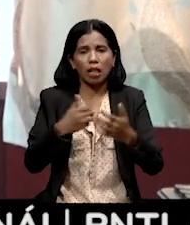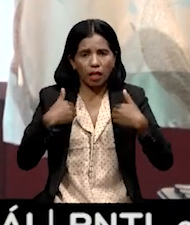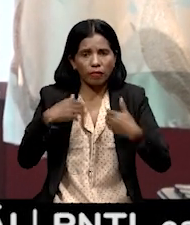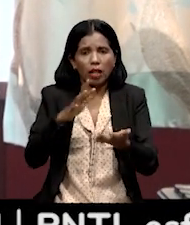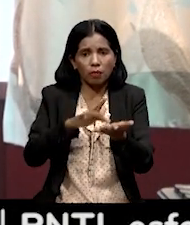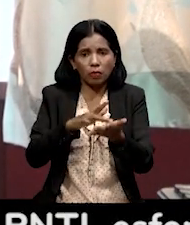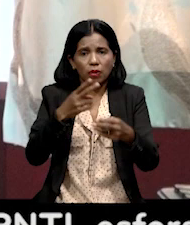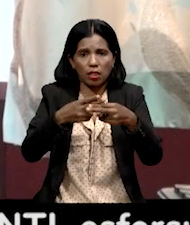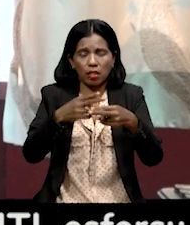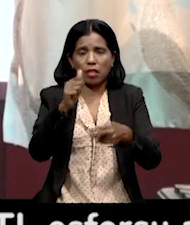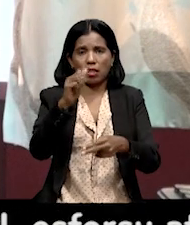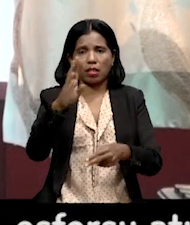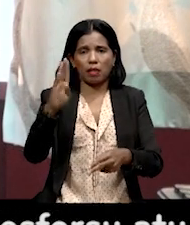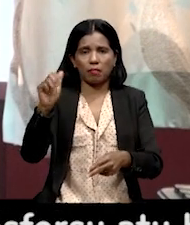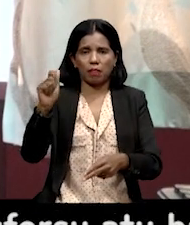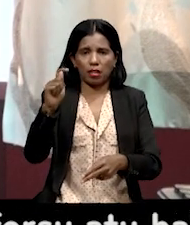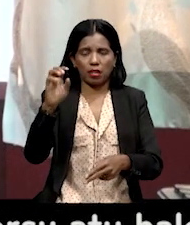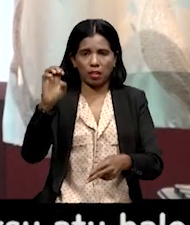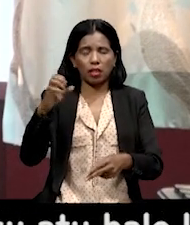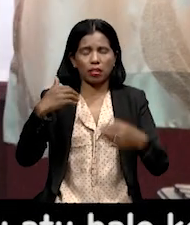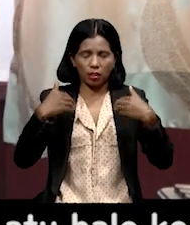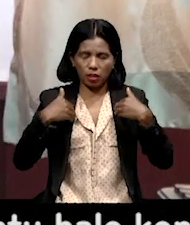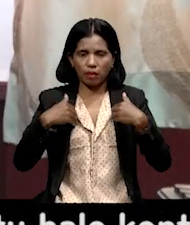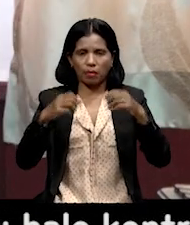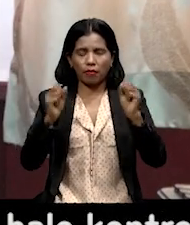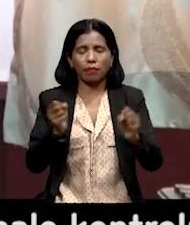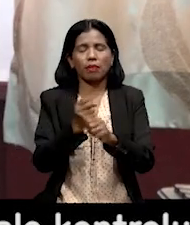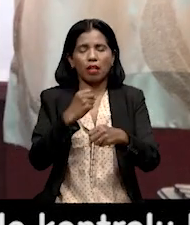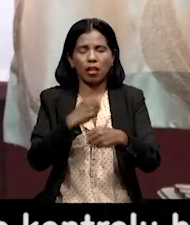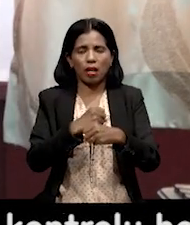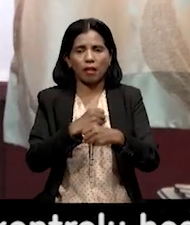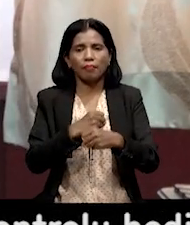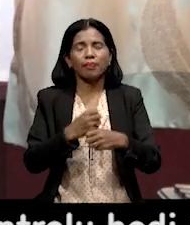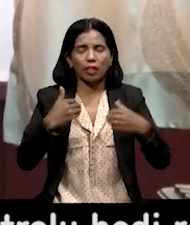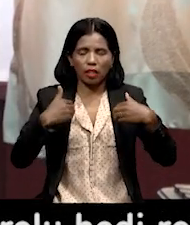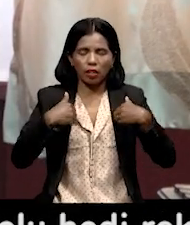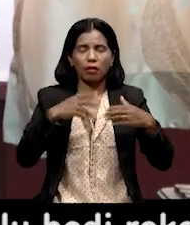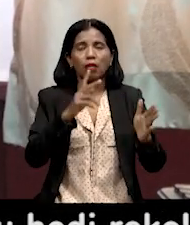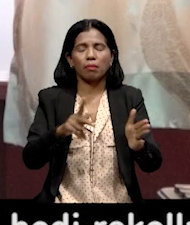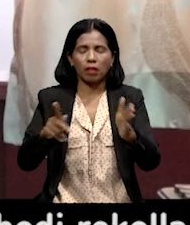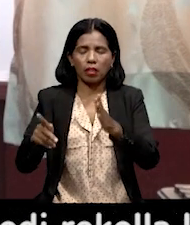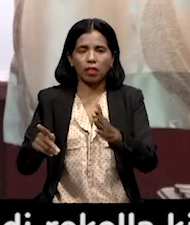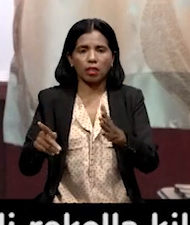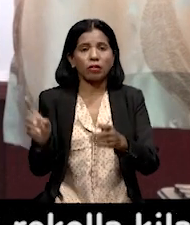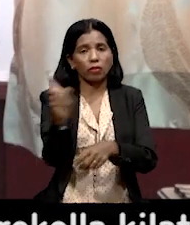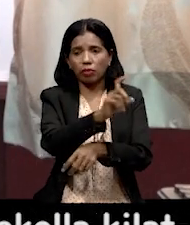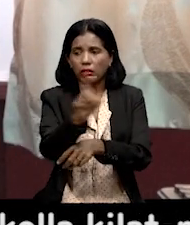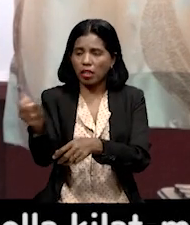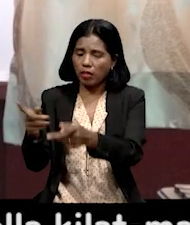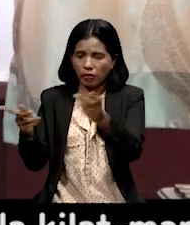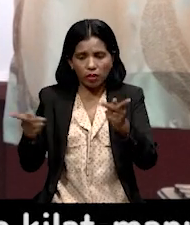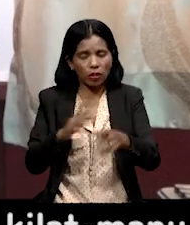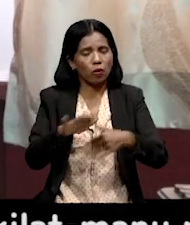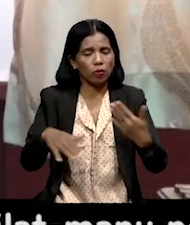mas bele ami trasa na plano da halu mobilização ia na plano para tu rega fatin hot hotu mas bem ia